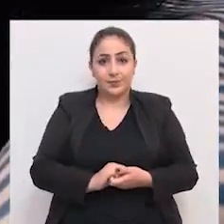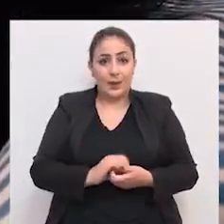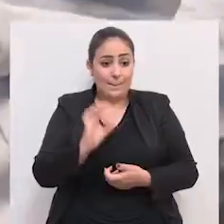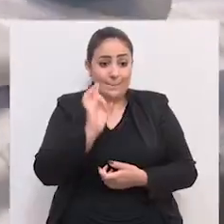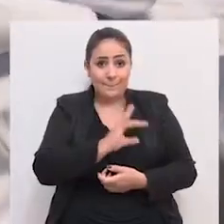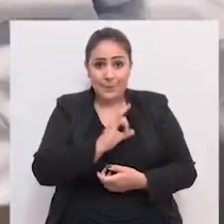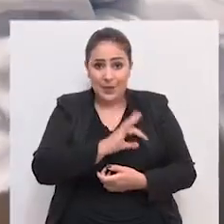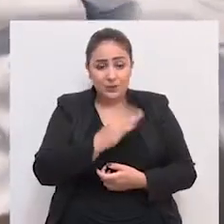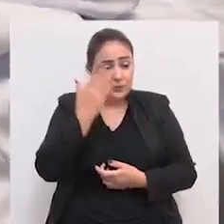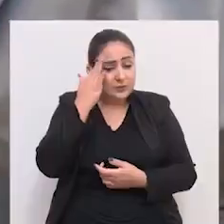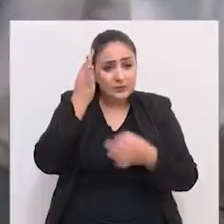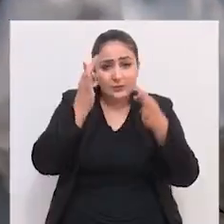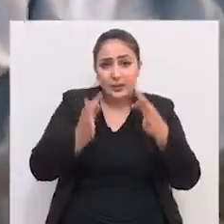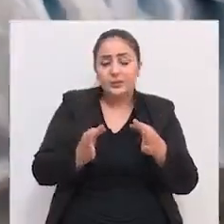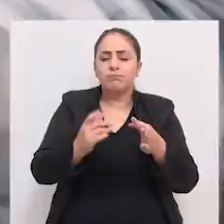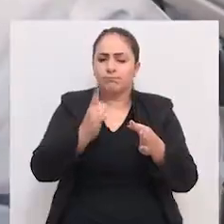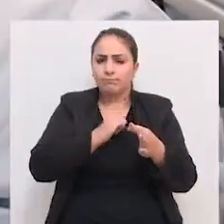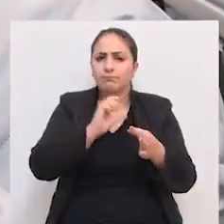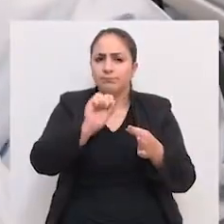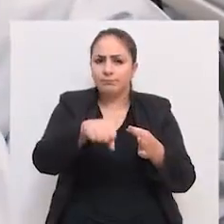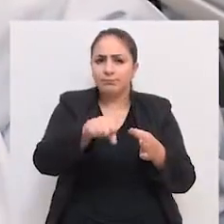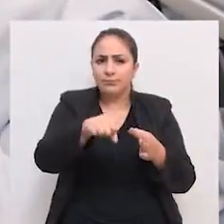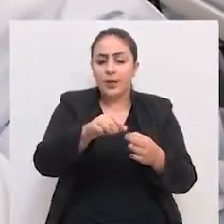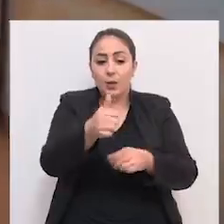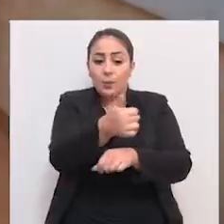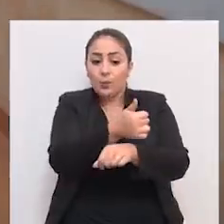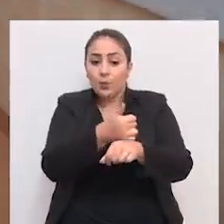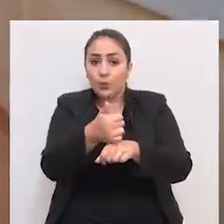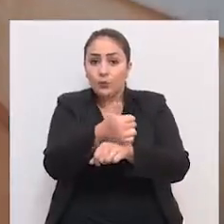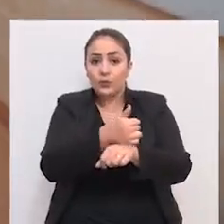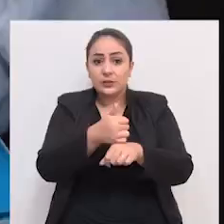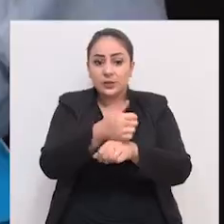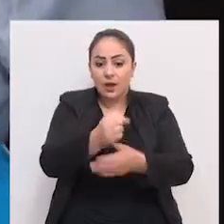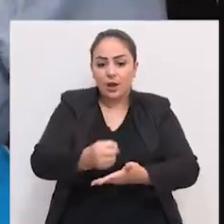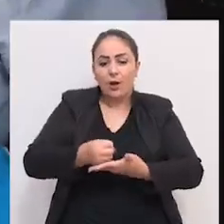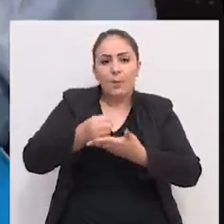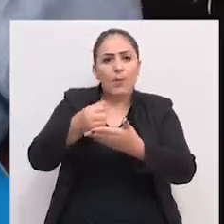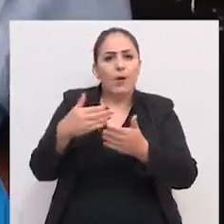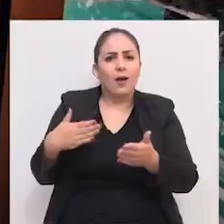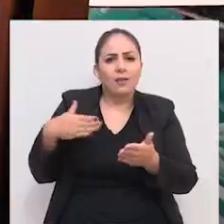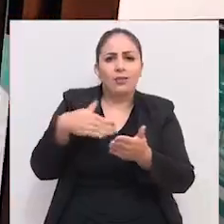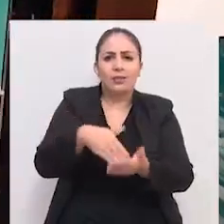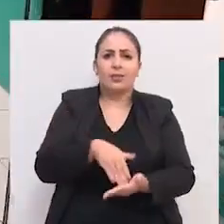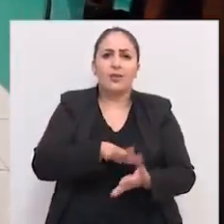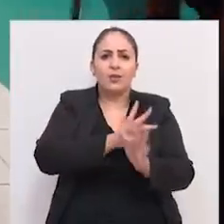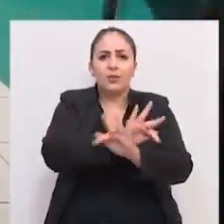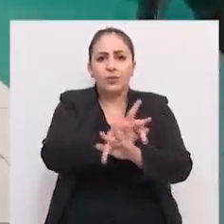Medos e incertezas temos sim. Profissionais nos amparam.